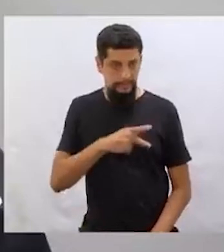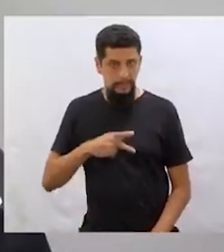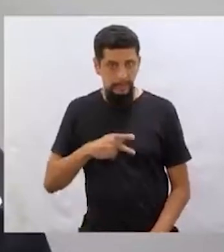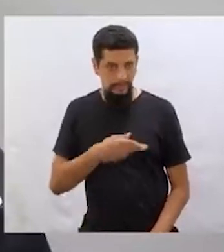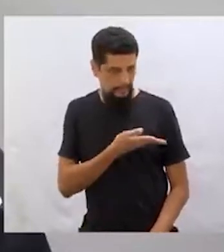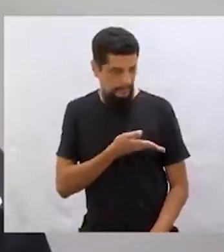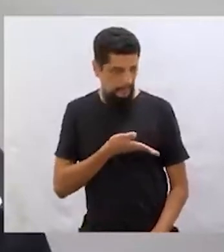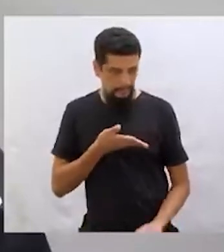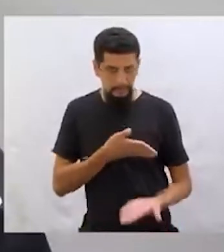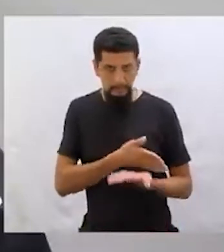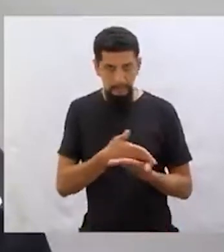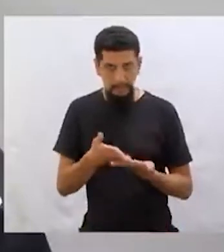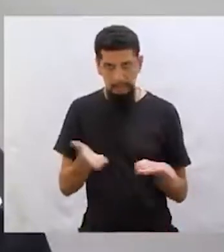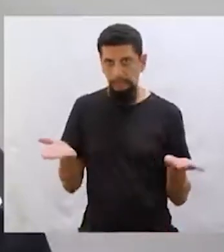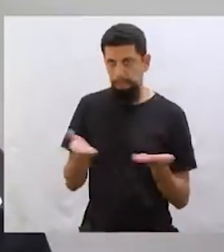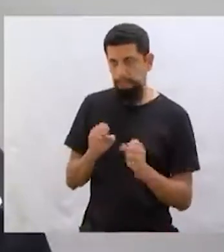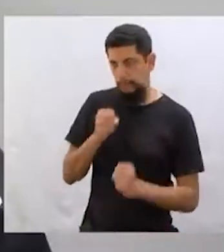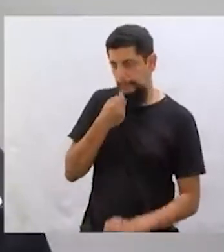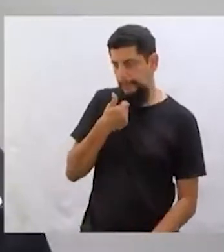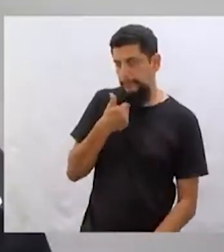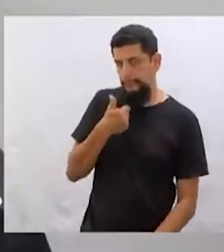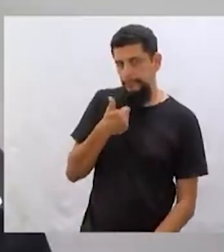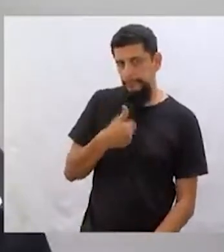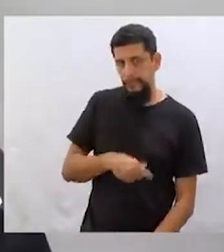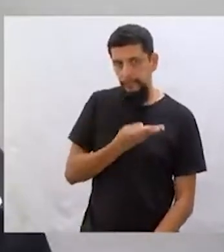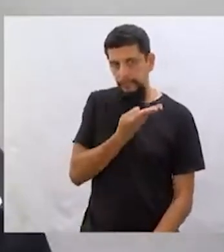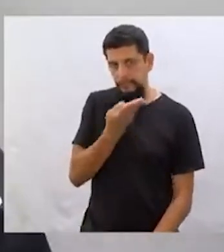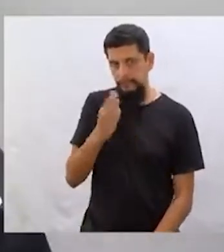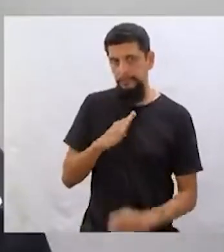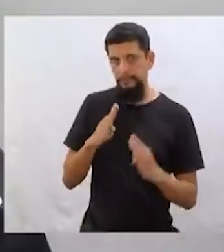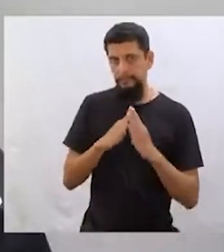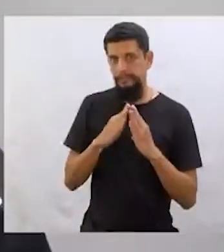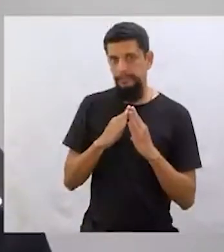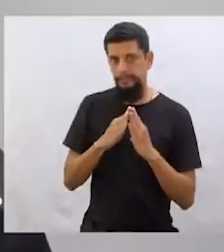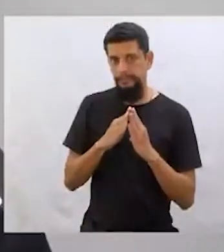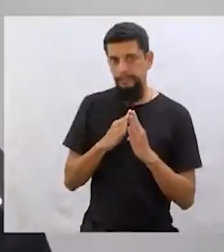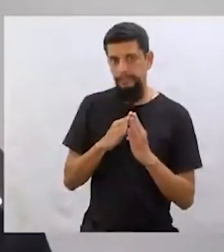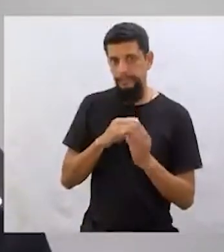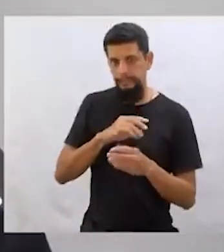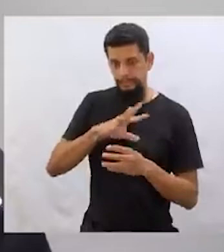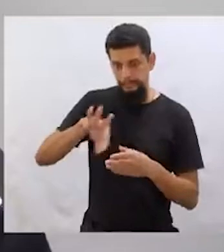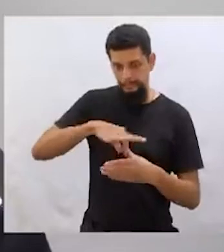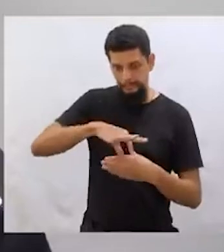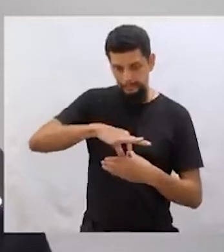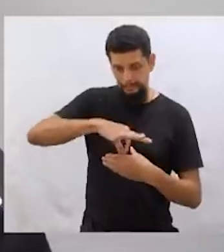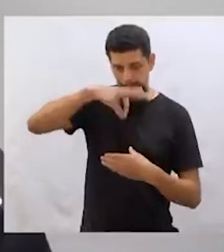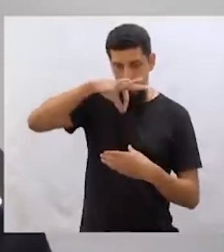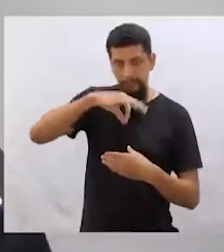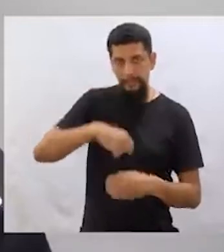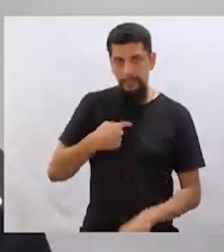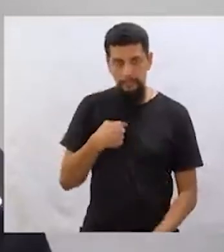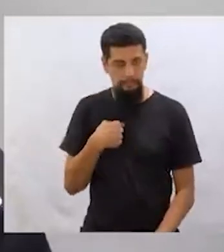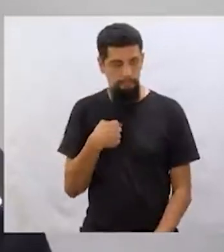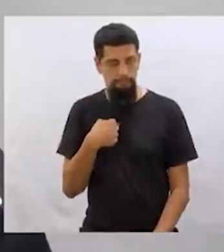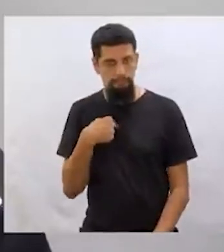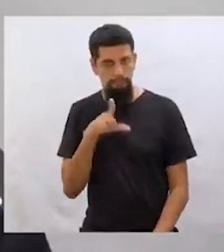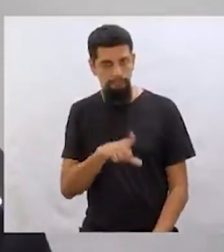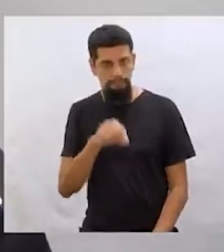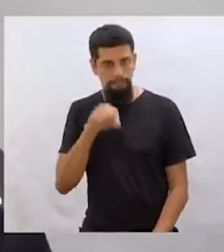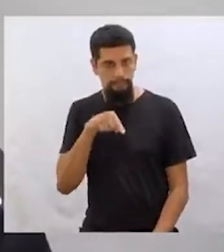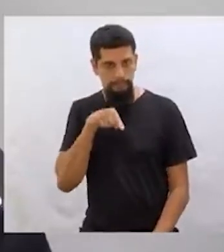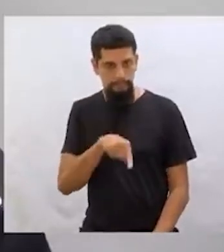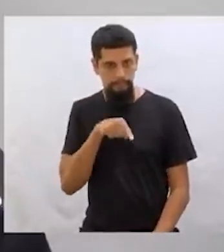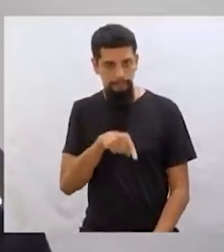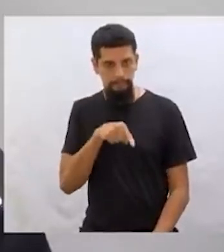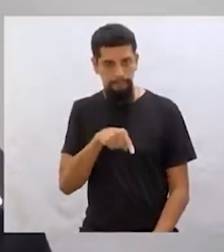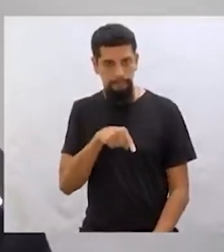Professora Bruna, eu vou deixar você começar então agora. Tá bom. Vamos vocês lá. Em casa vão também, sorteio uma carta. Eu vou escolher esse